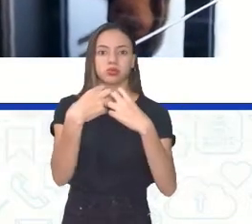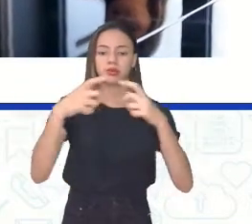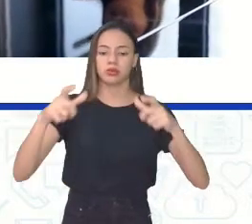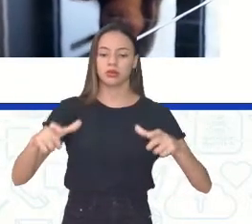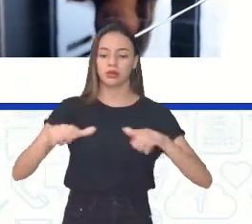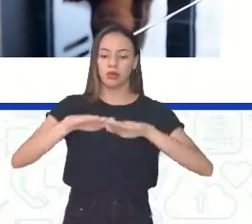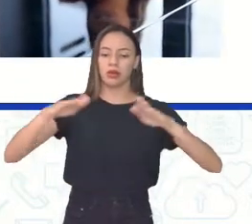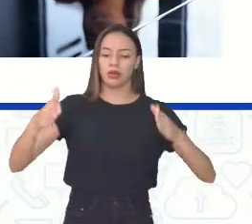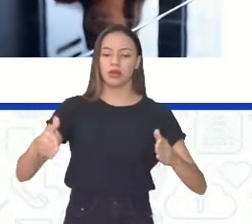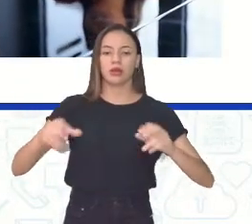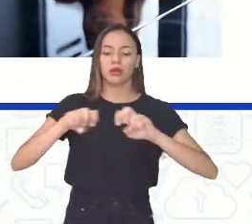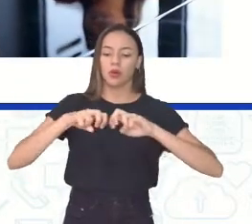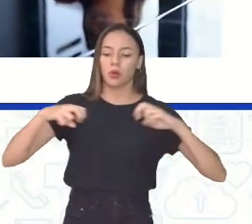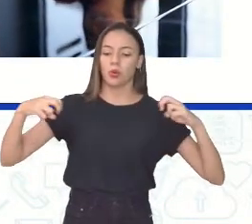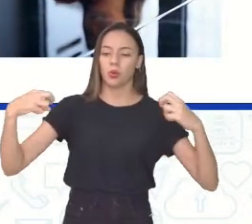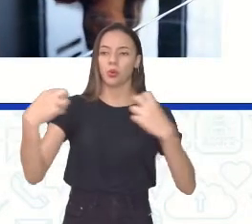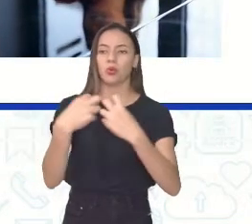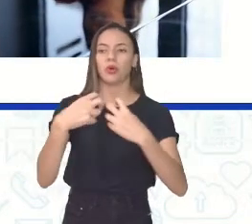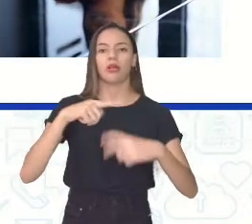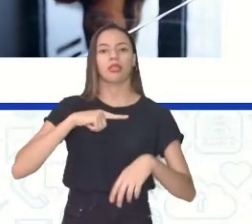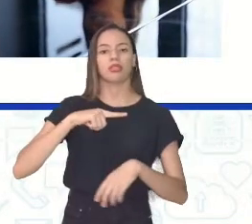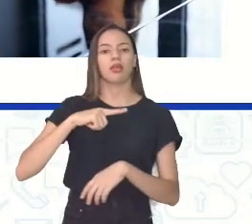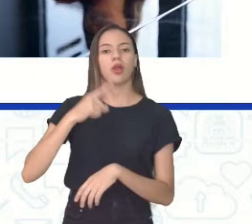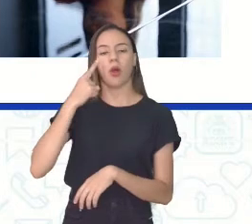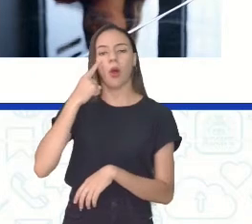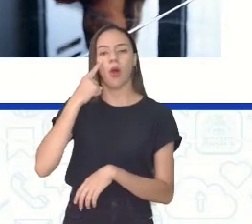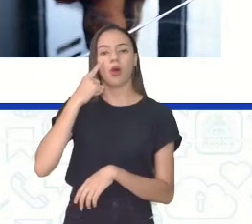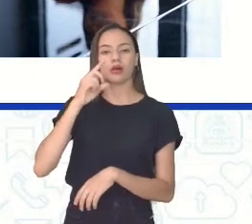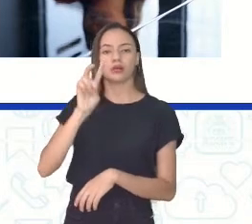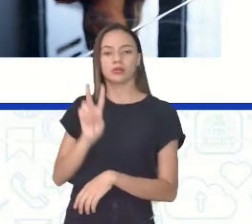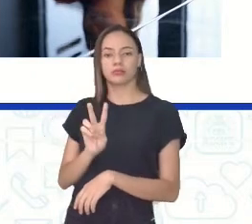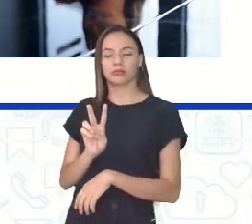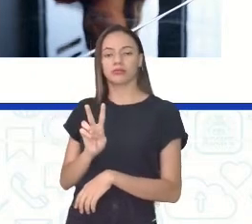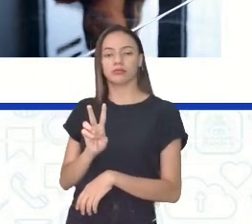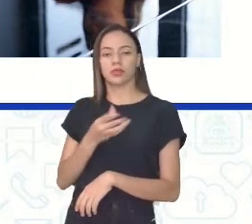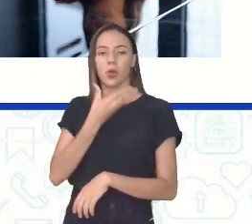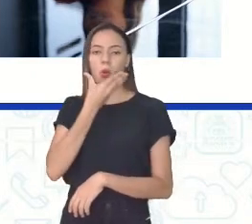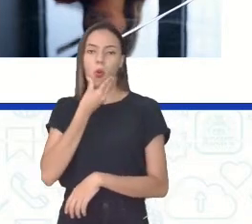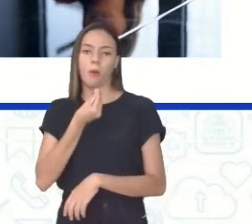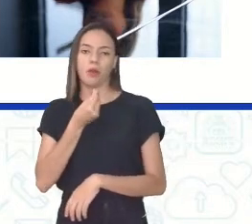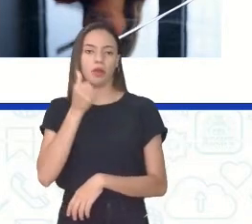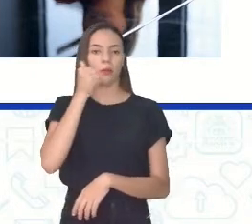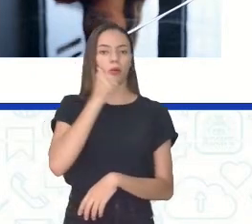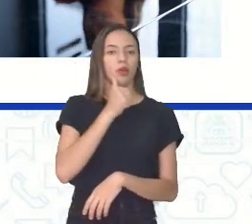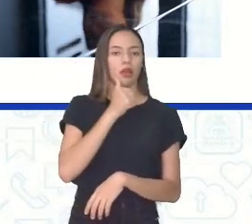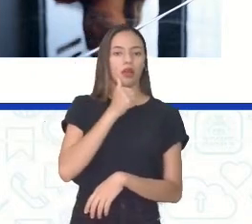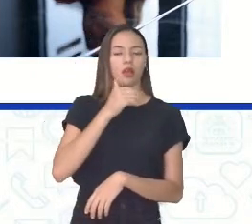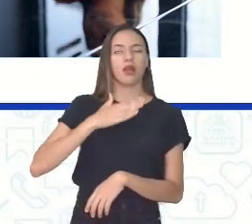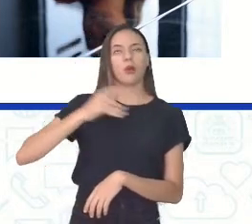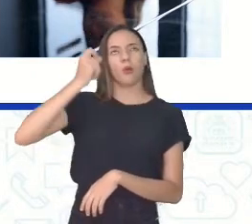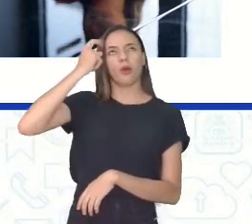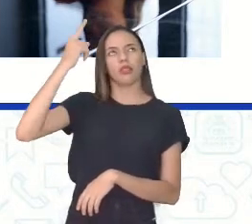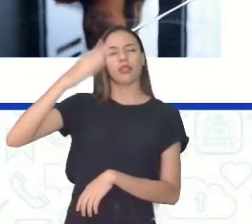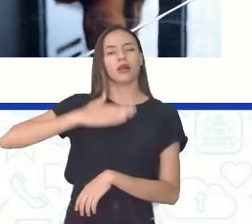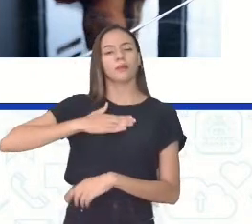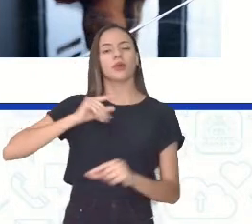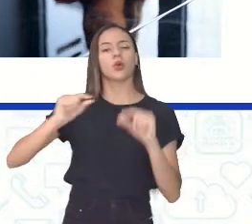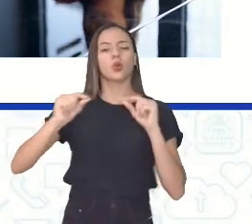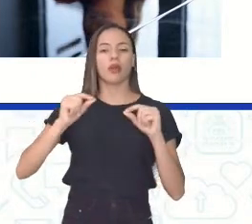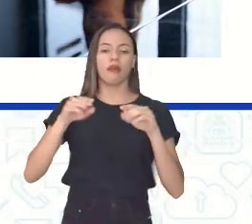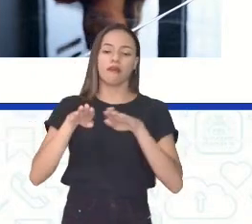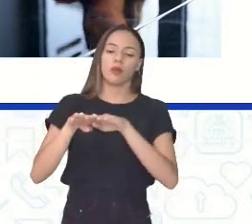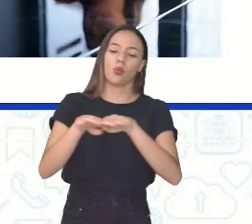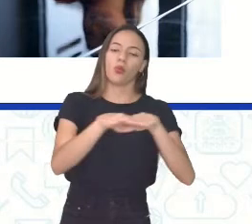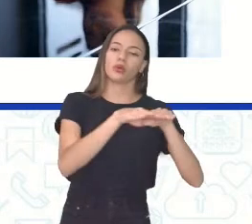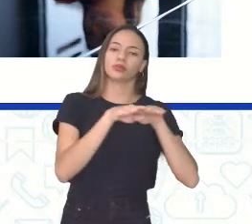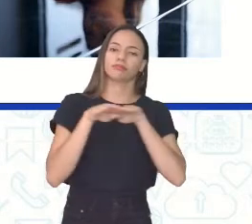redonda, onde lá na frente tem um rapaz e uma moça, ó, né? Isso aí já é uma ideia minha com relação à questão da igualdade.